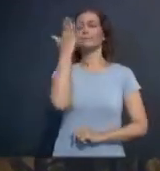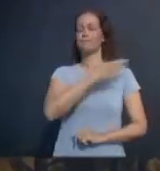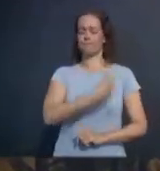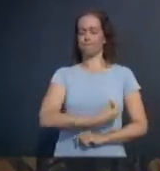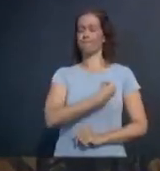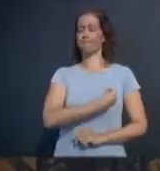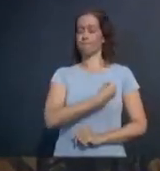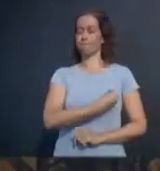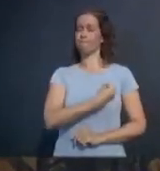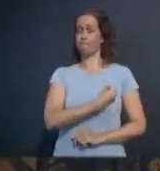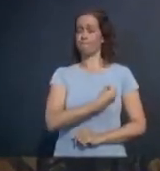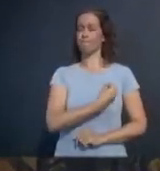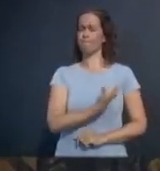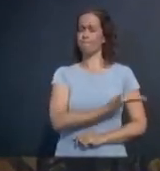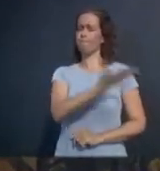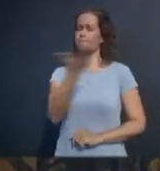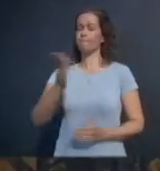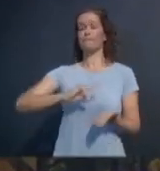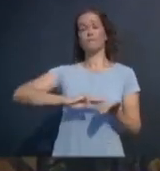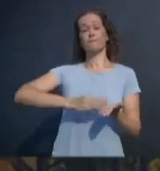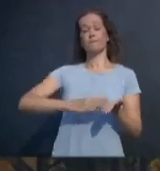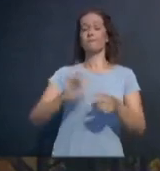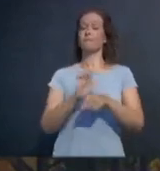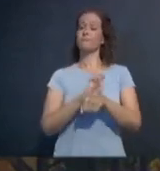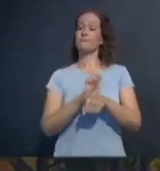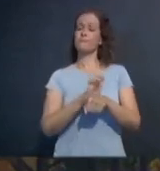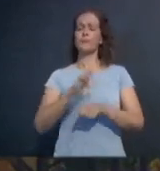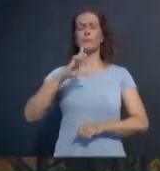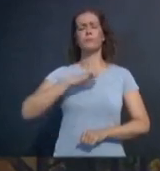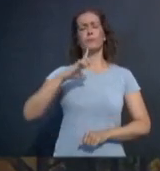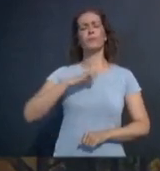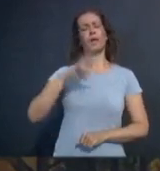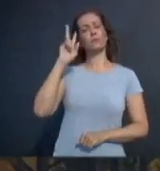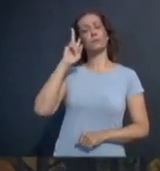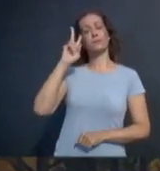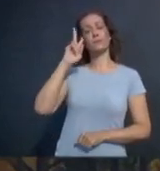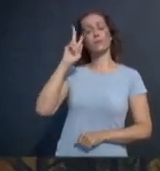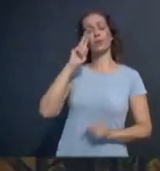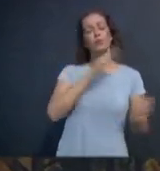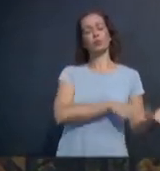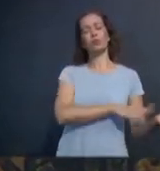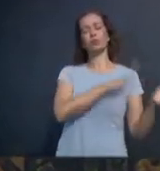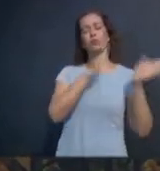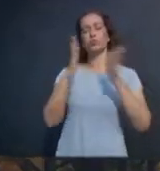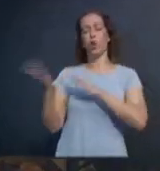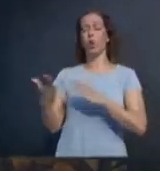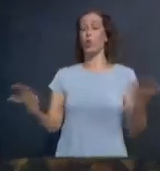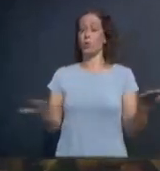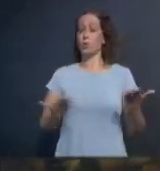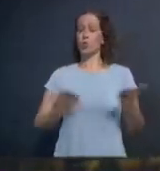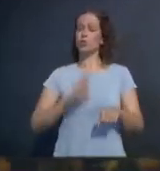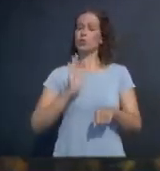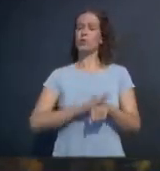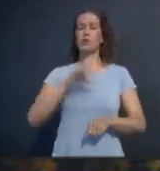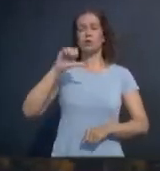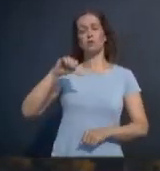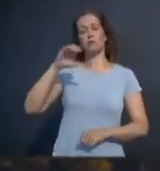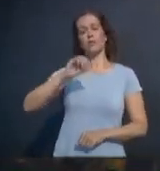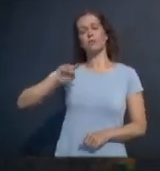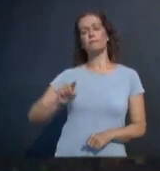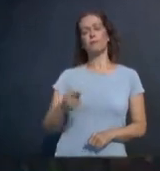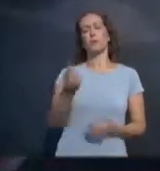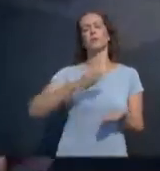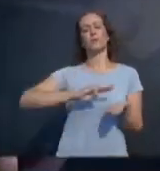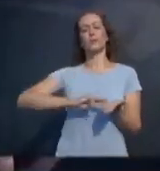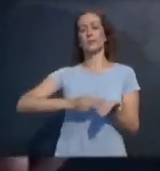Você fazendo parte aqui de Lagoinha, você tem um histórico. Hoje, somos mais de 90 mil